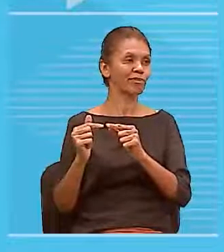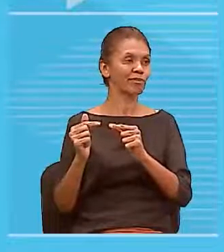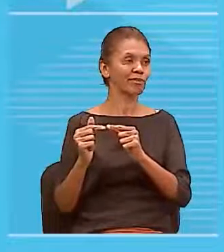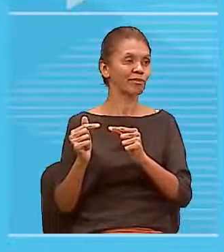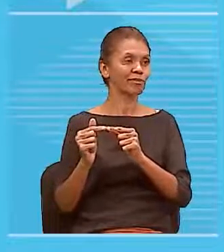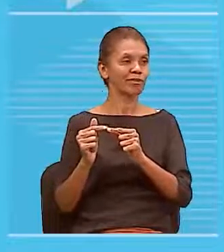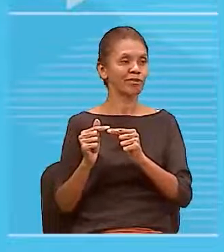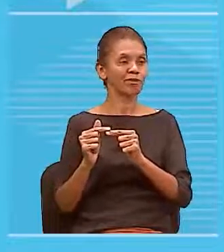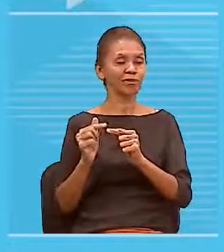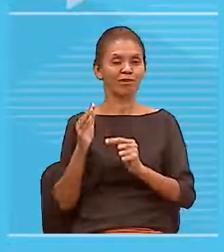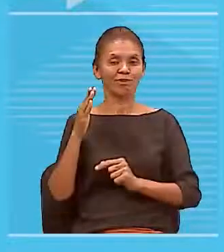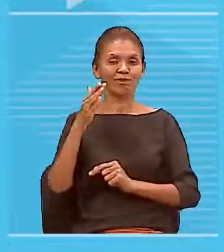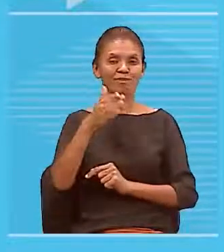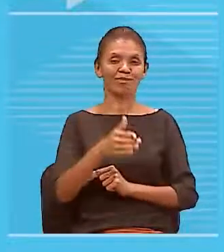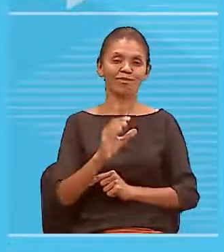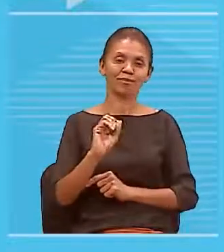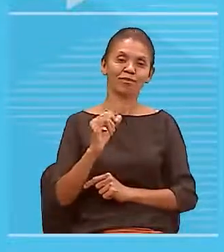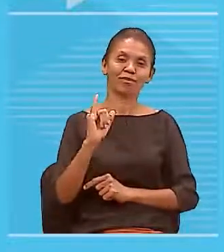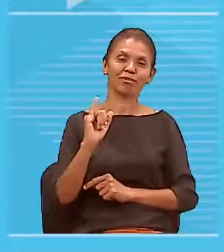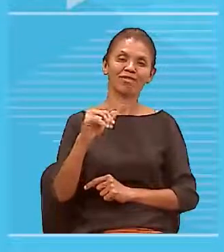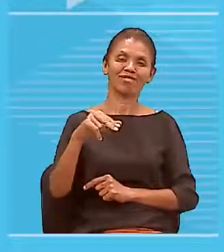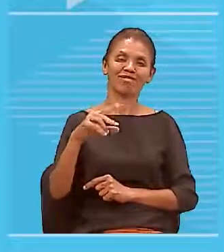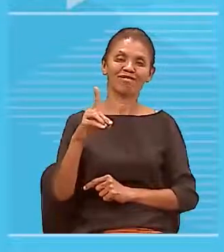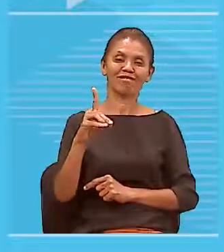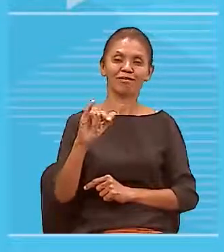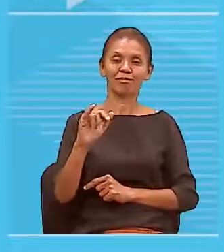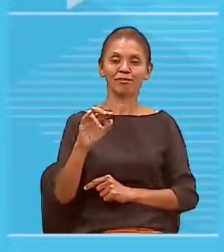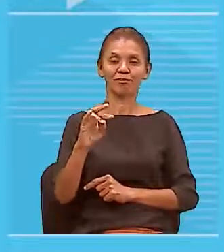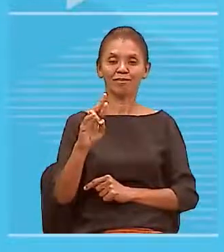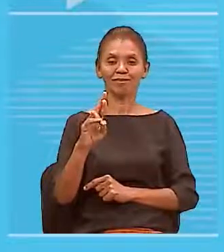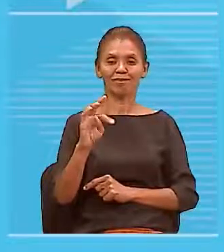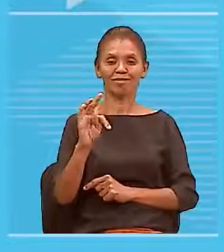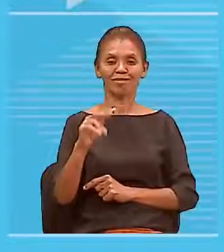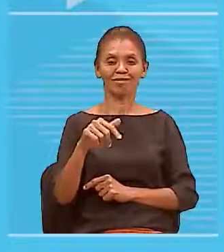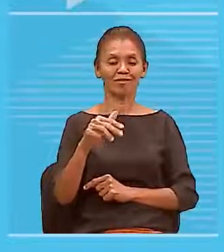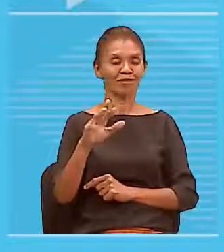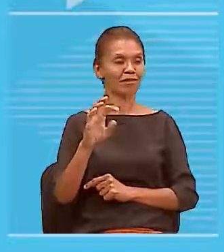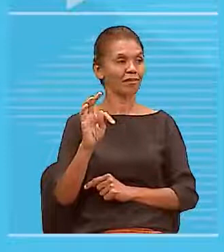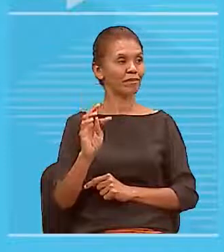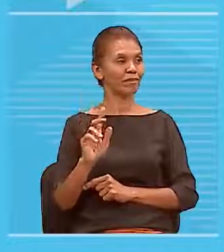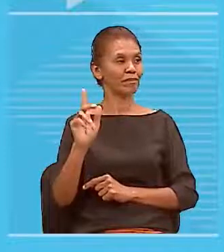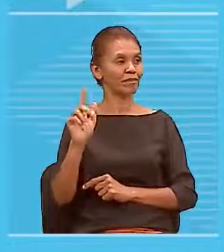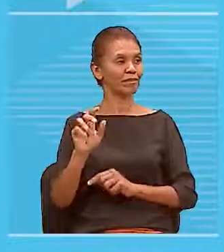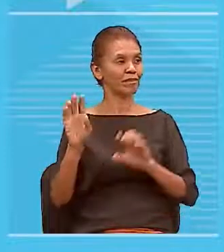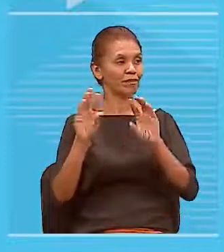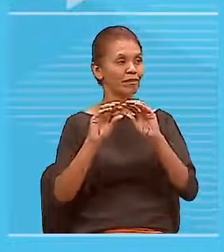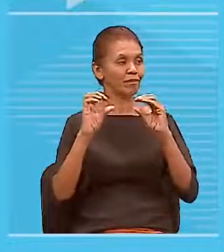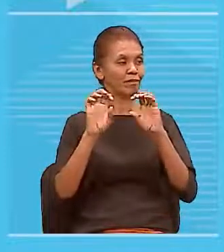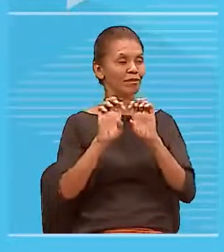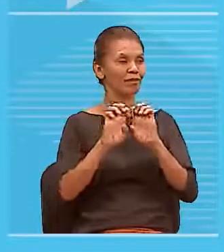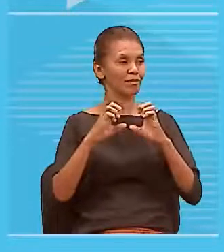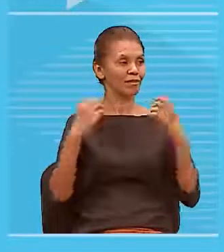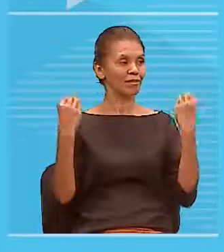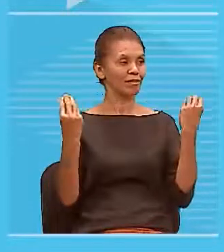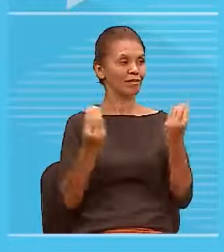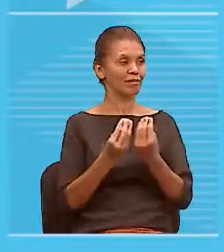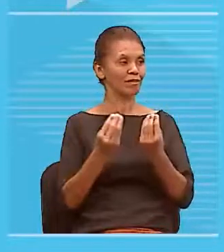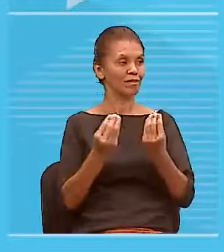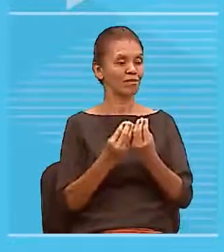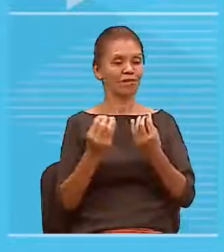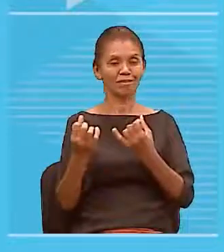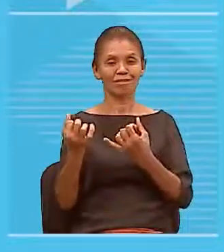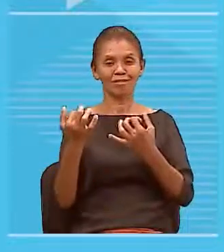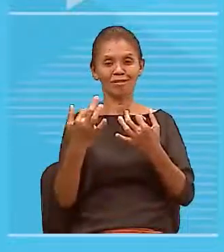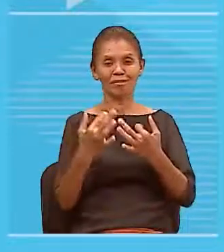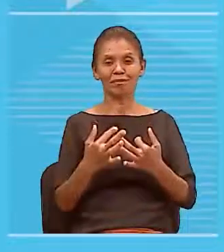indiretamente umas com as outras. Isso aqui a gente já entendeu, tá check. Ecossistema, não preciso nem dizer, porque a gente fez foi